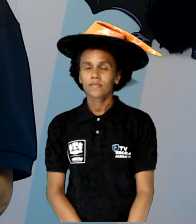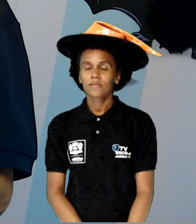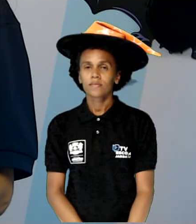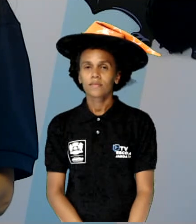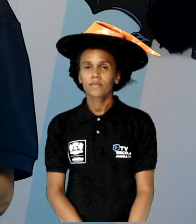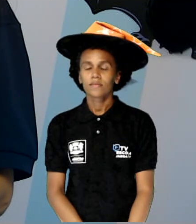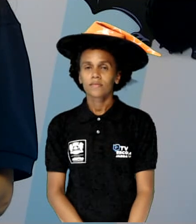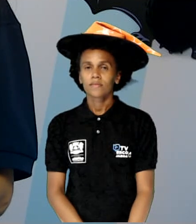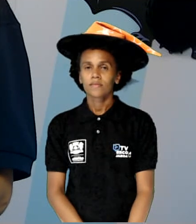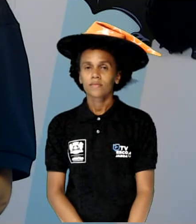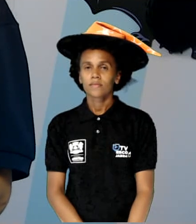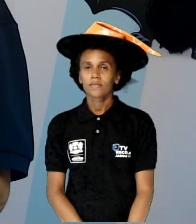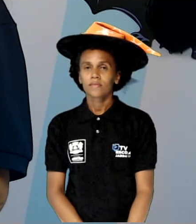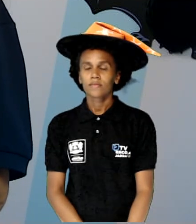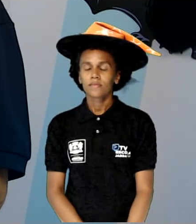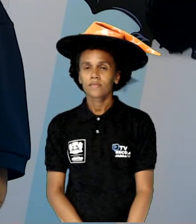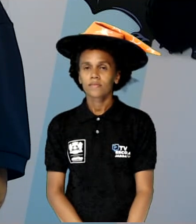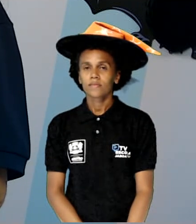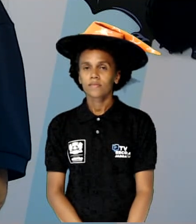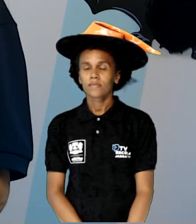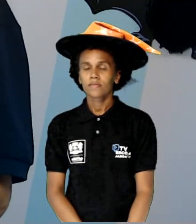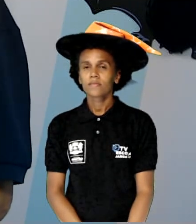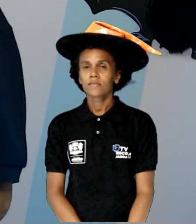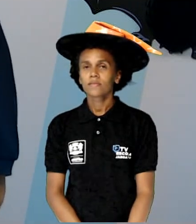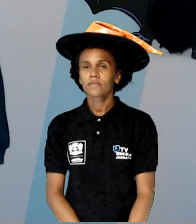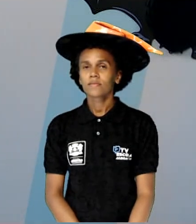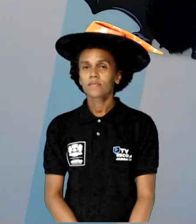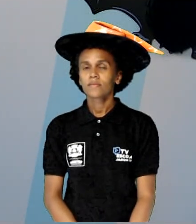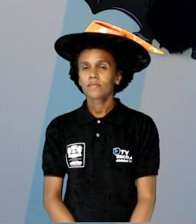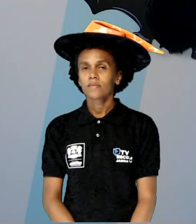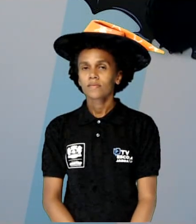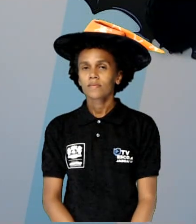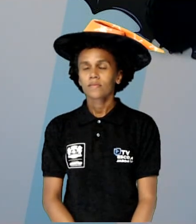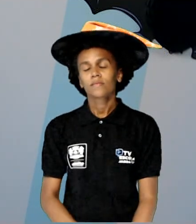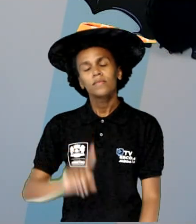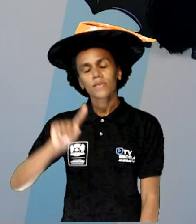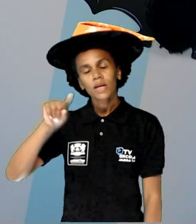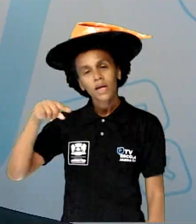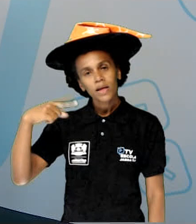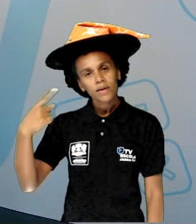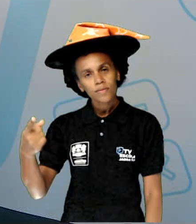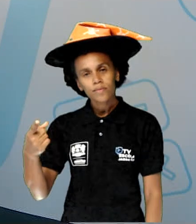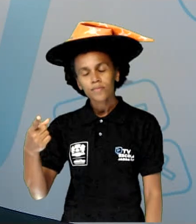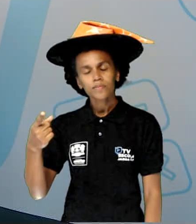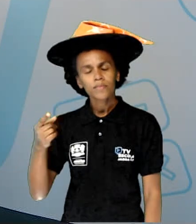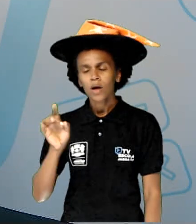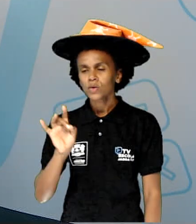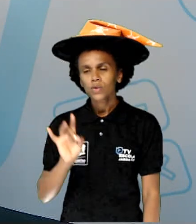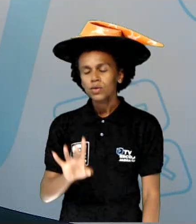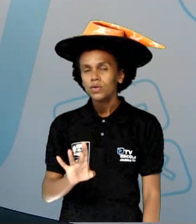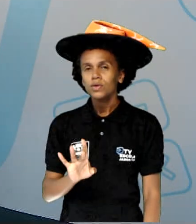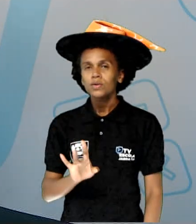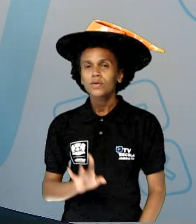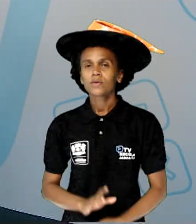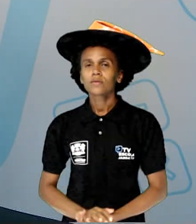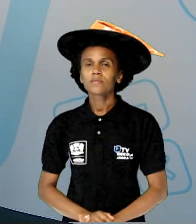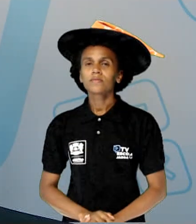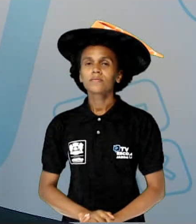próximo triângulo ó de cabeça para baixo depois é só você